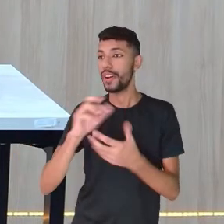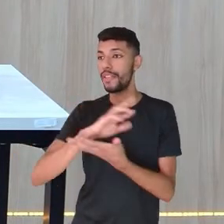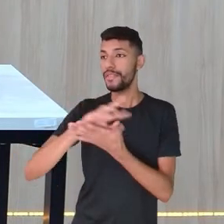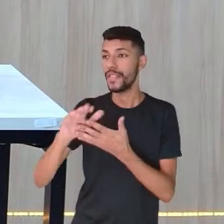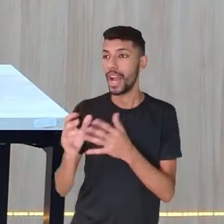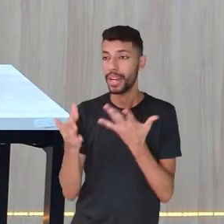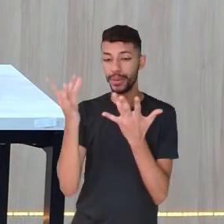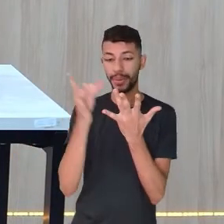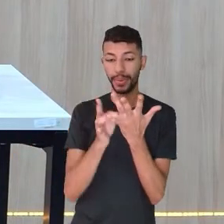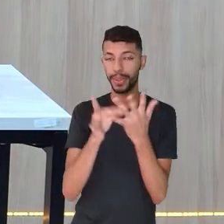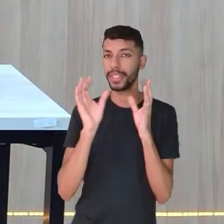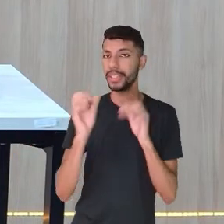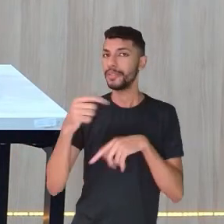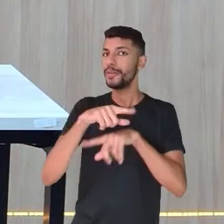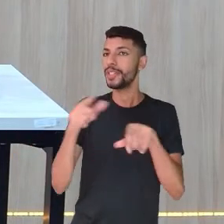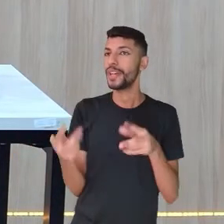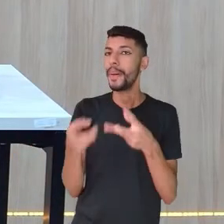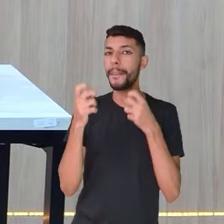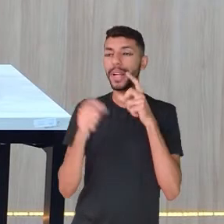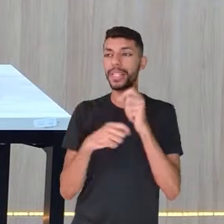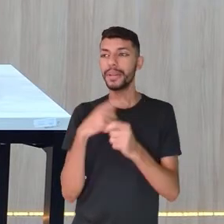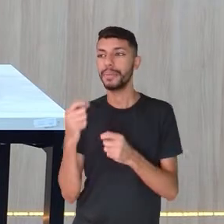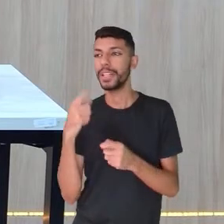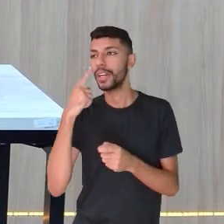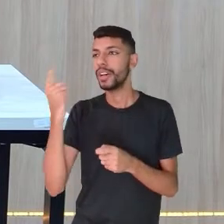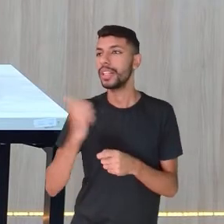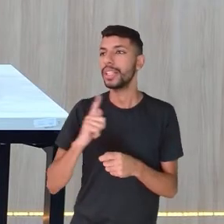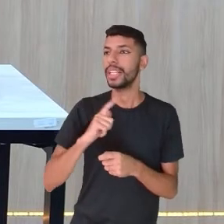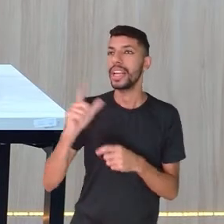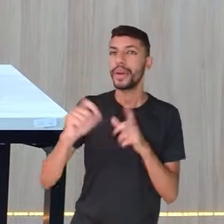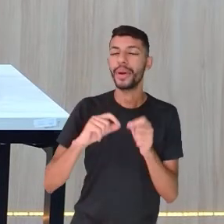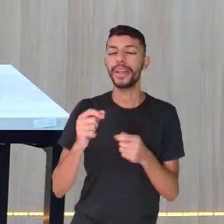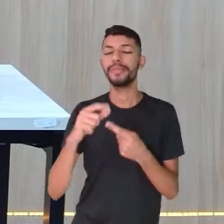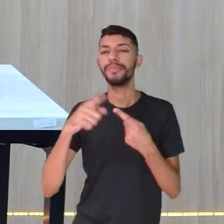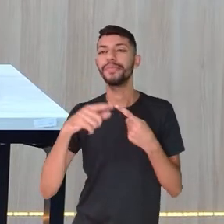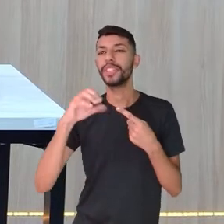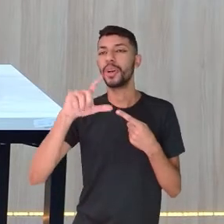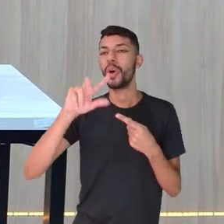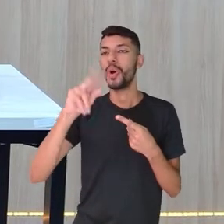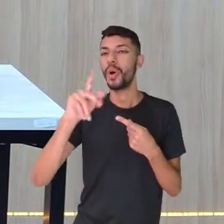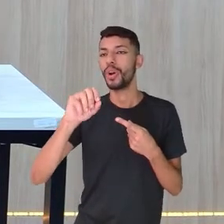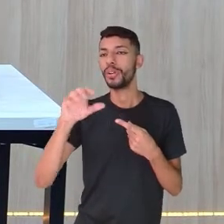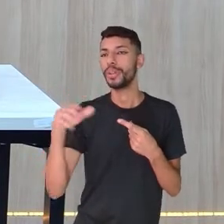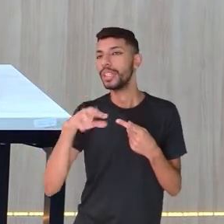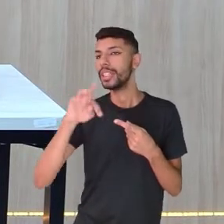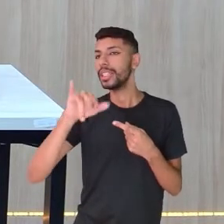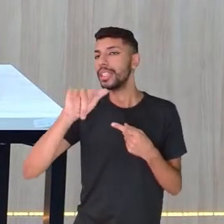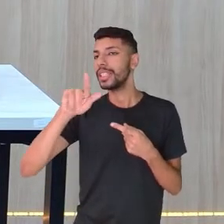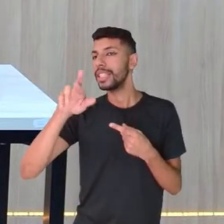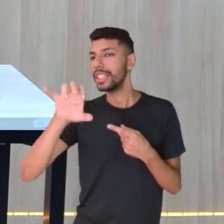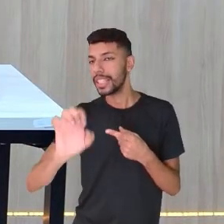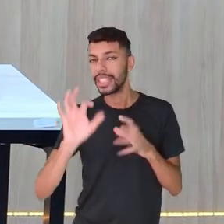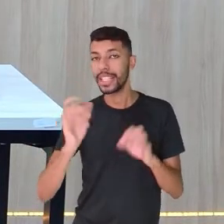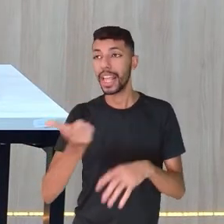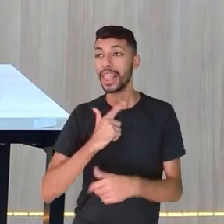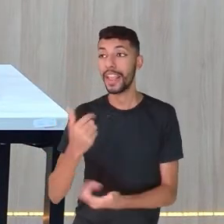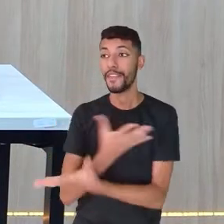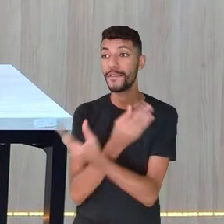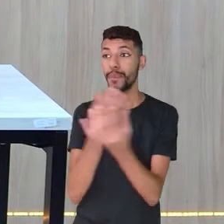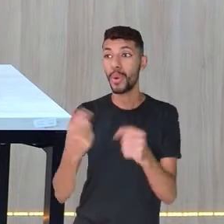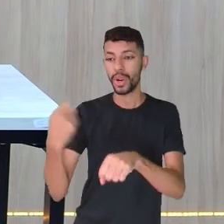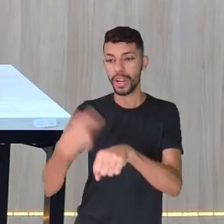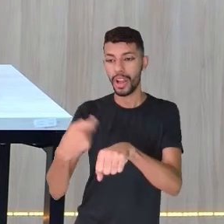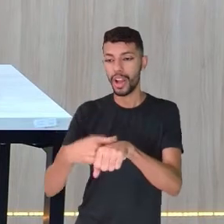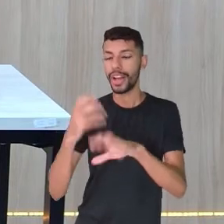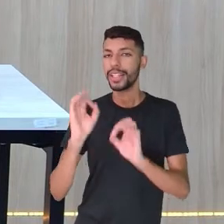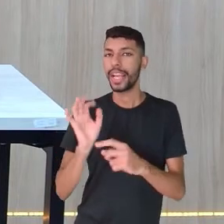anéis, onde vocês vão ver olho de tigre, um monte aqui de rochas que